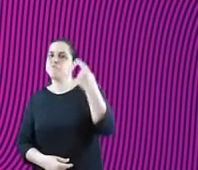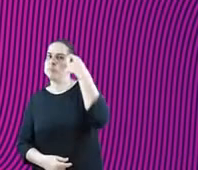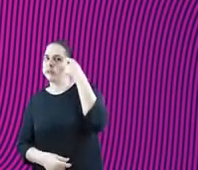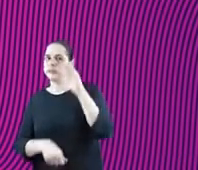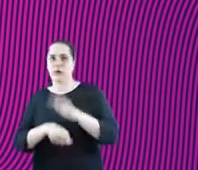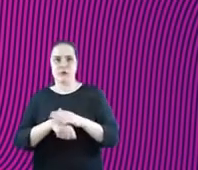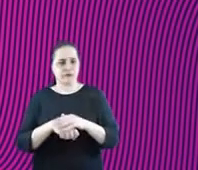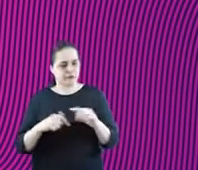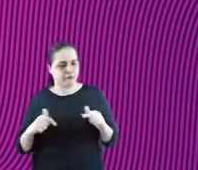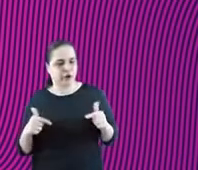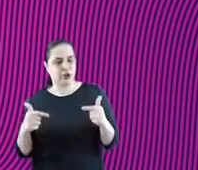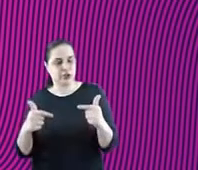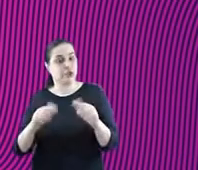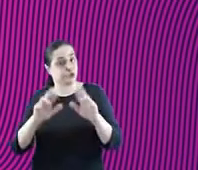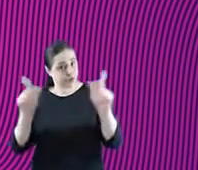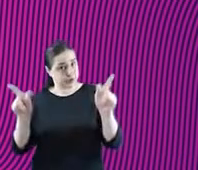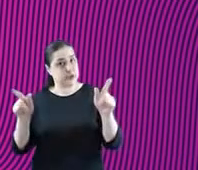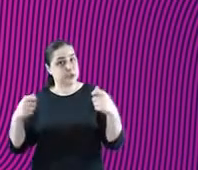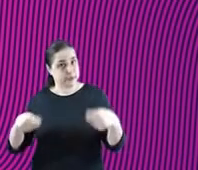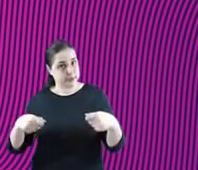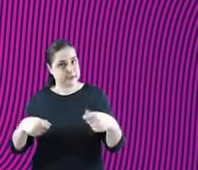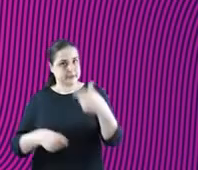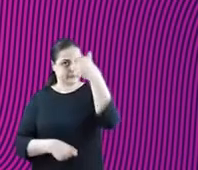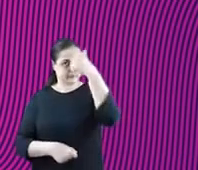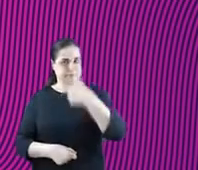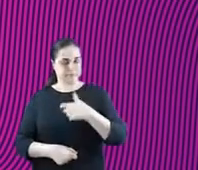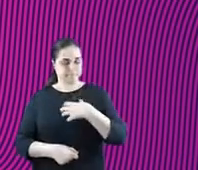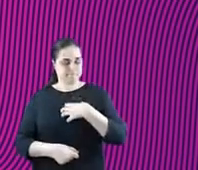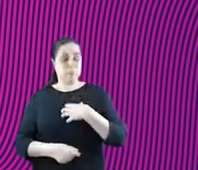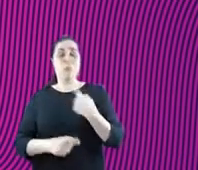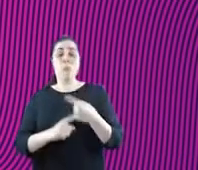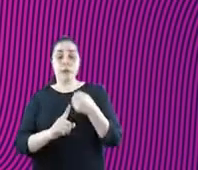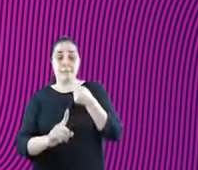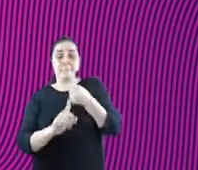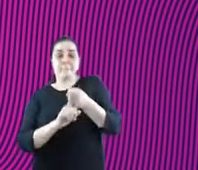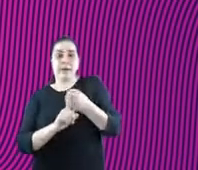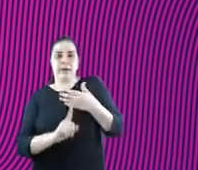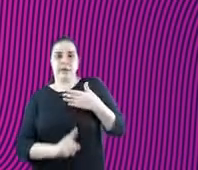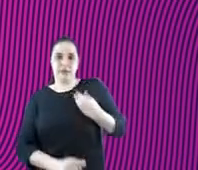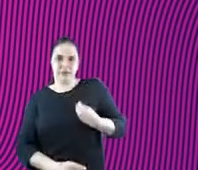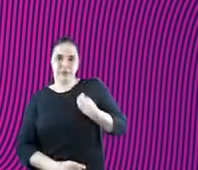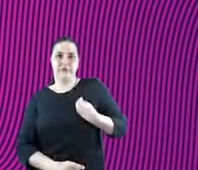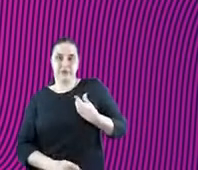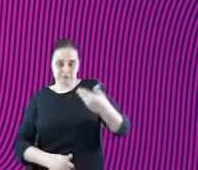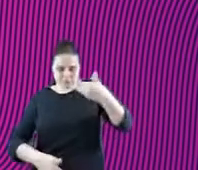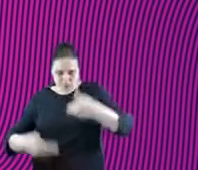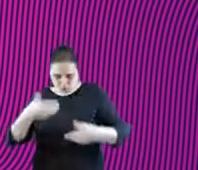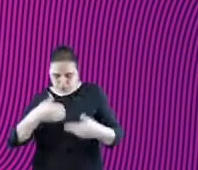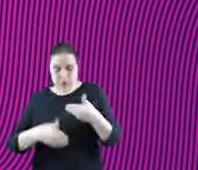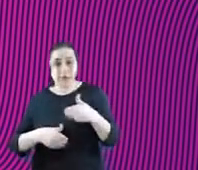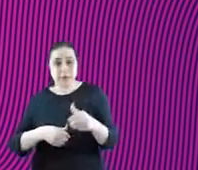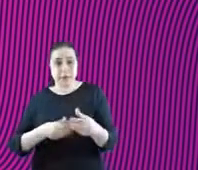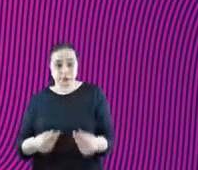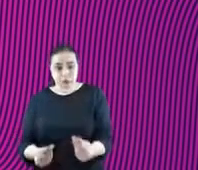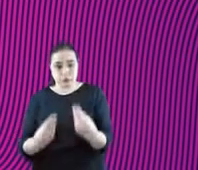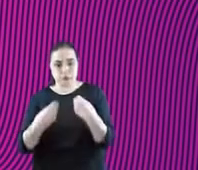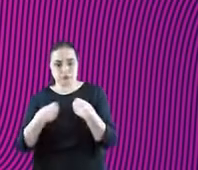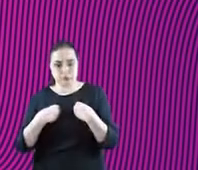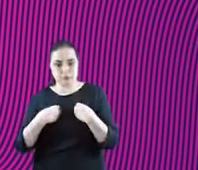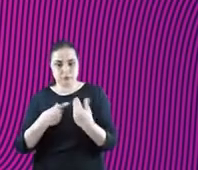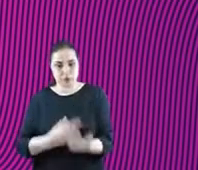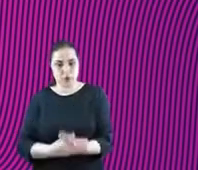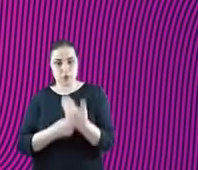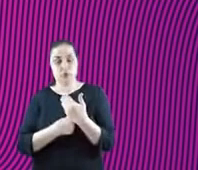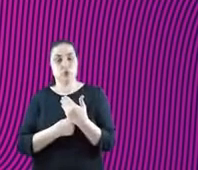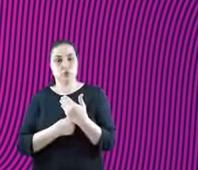você tem que entender que isso impacta no nível de tratamento por si. Não é um tratamento só dos